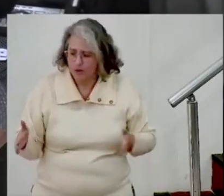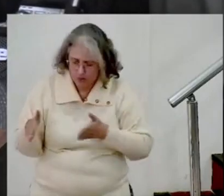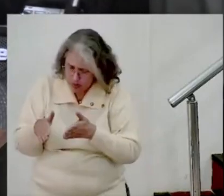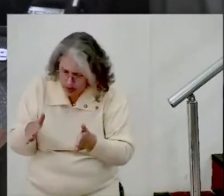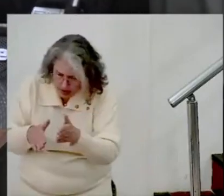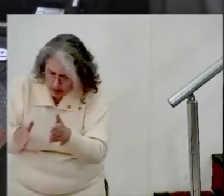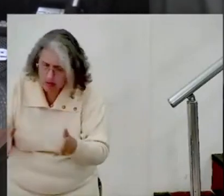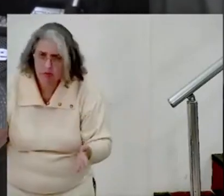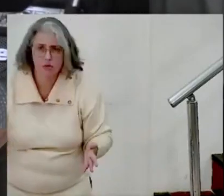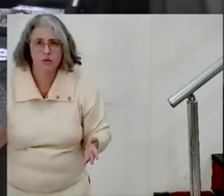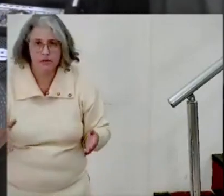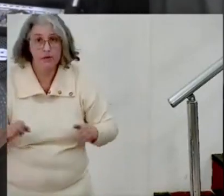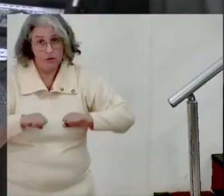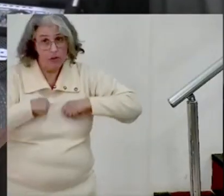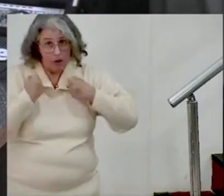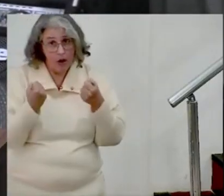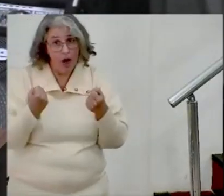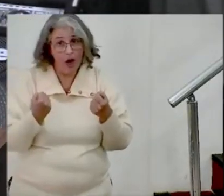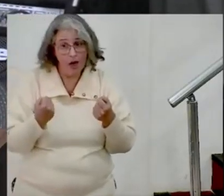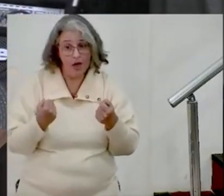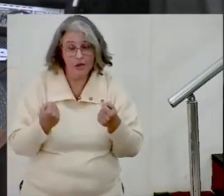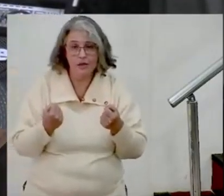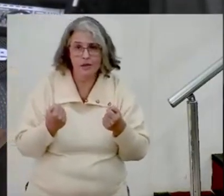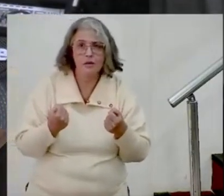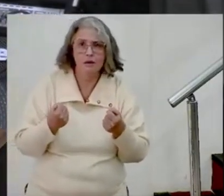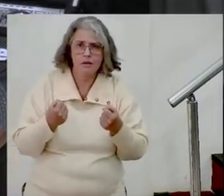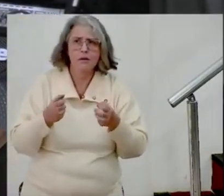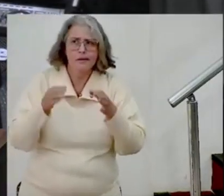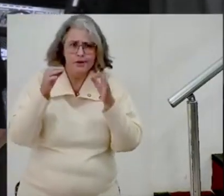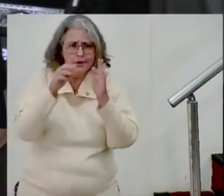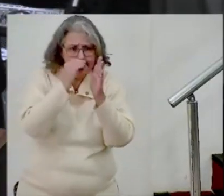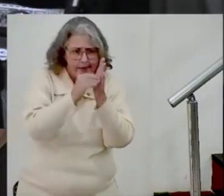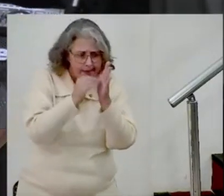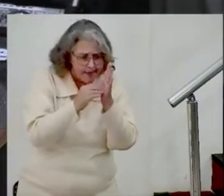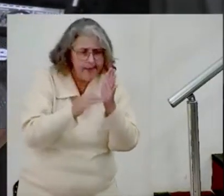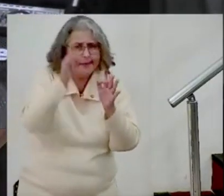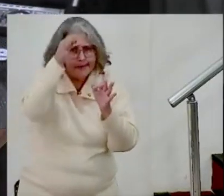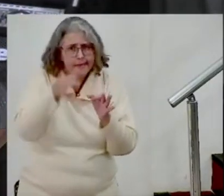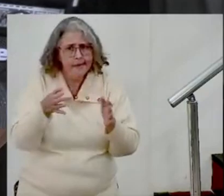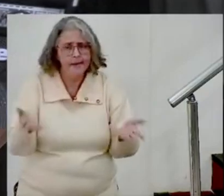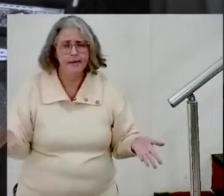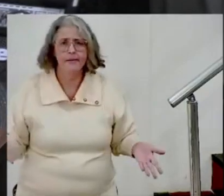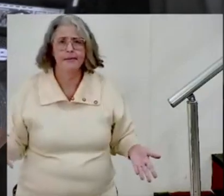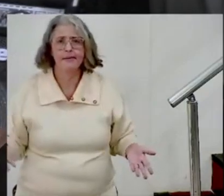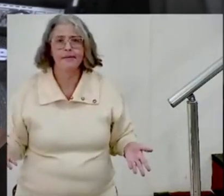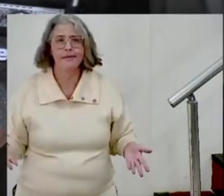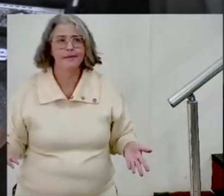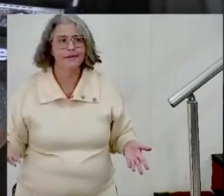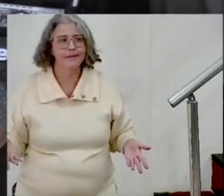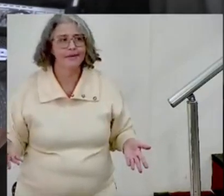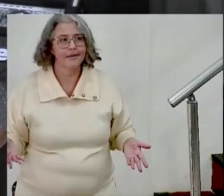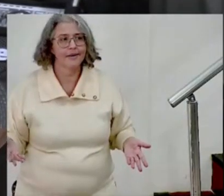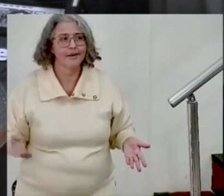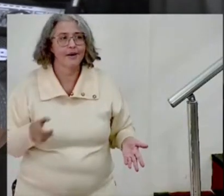e eficiência para fazer isso. E se você vai a Jerusalém hoje, você consegue encontrar, passa lá semana que